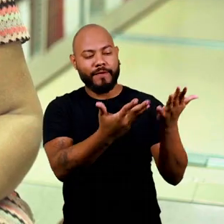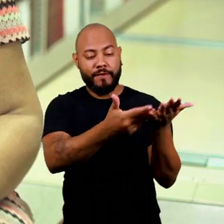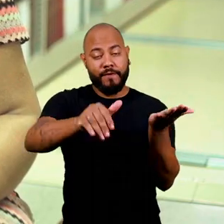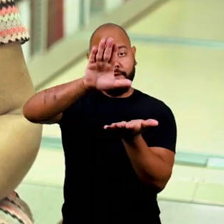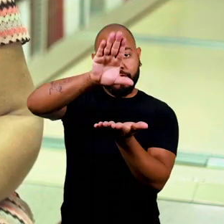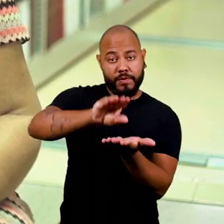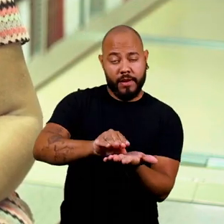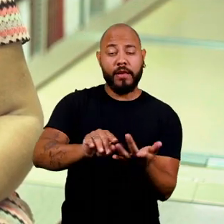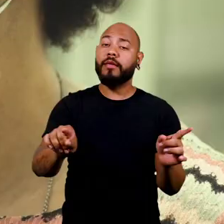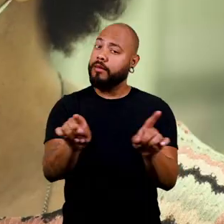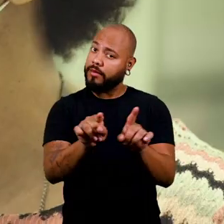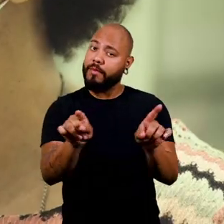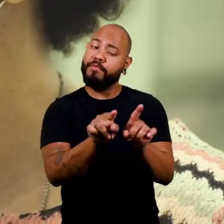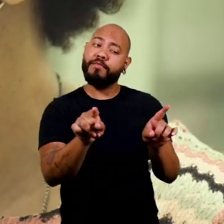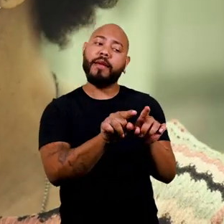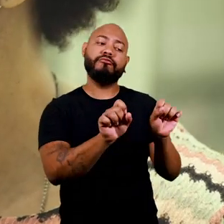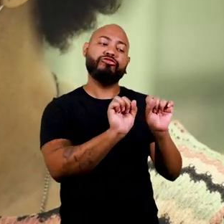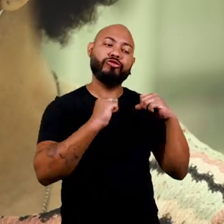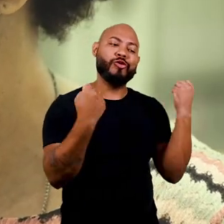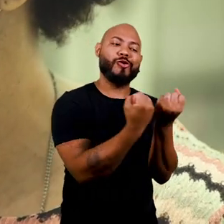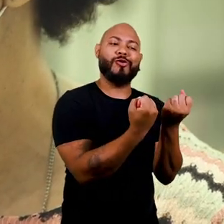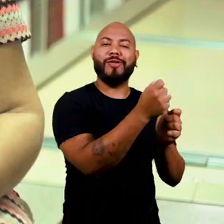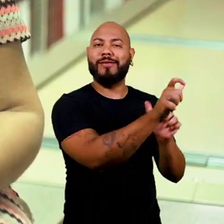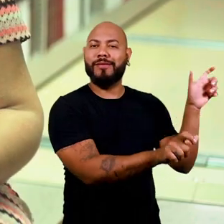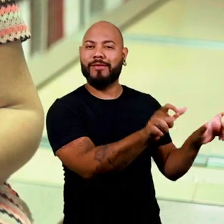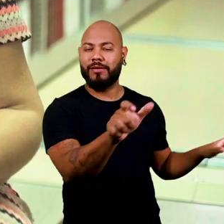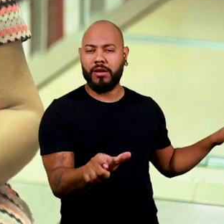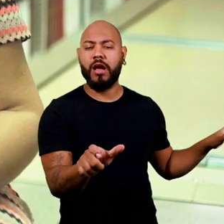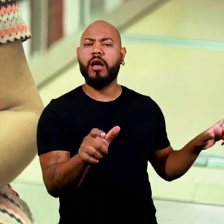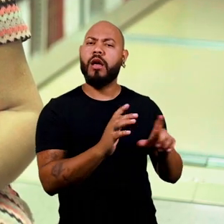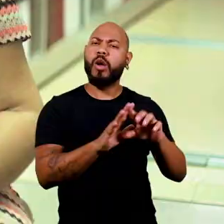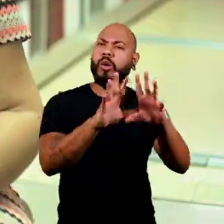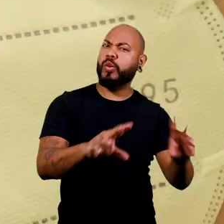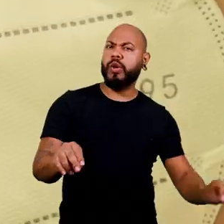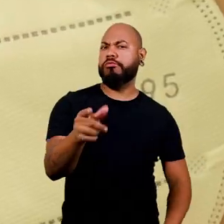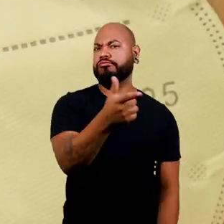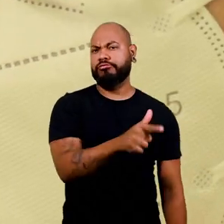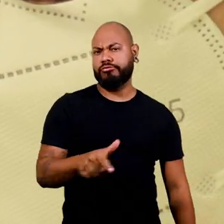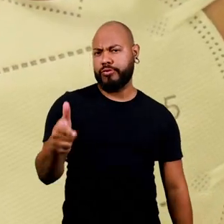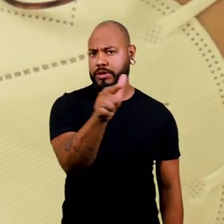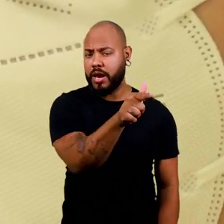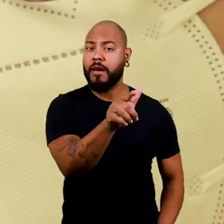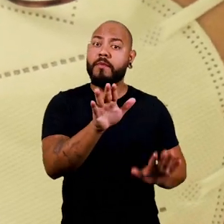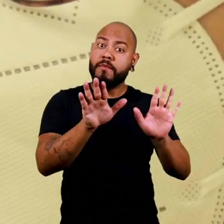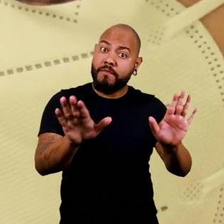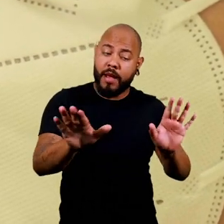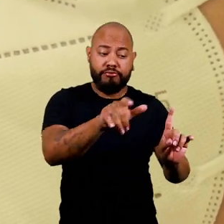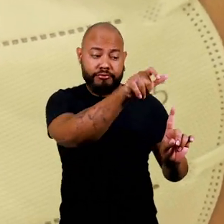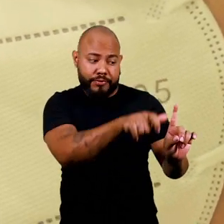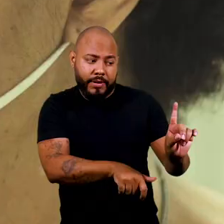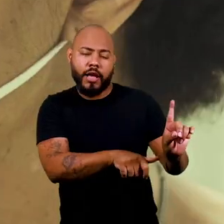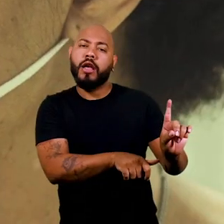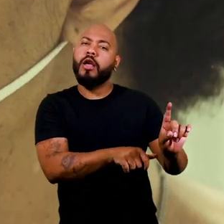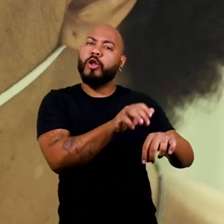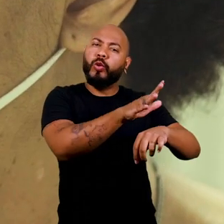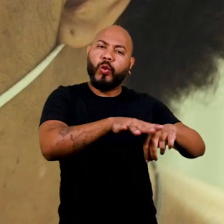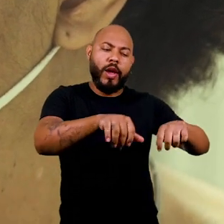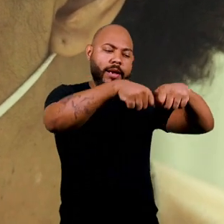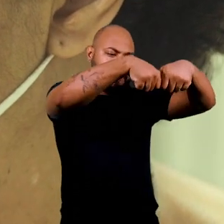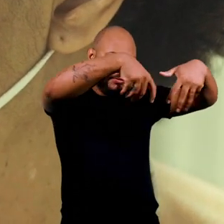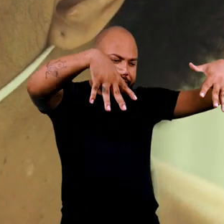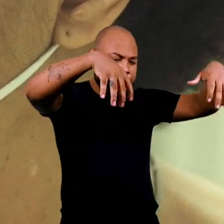e as questões sociais. Ela não tem uma cura, mas o indivíduo, por ter uma doença sistêmica, ele precisa